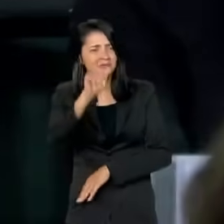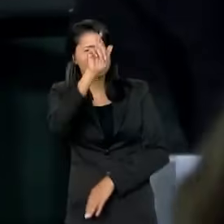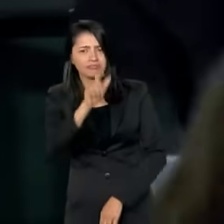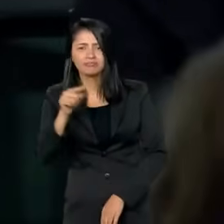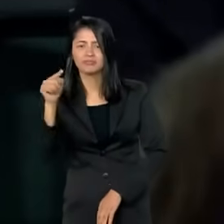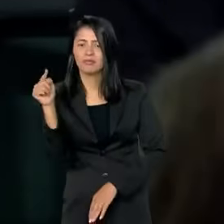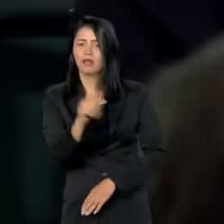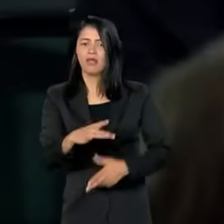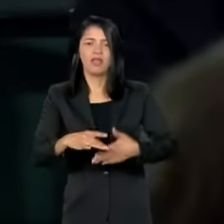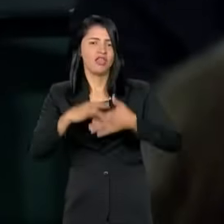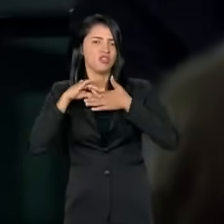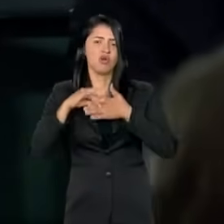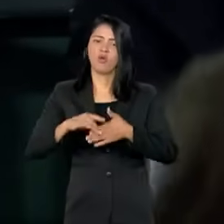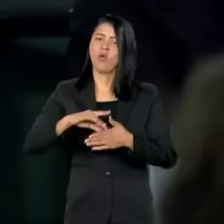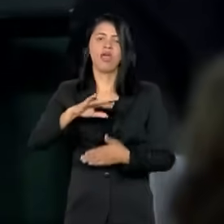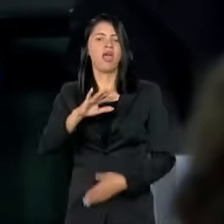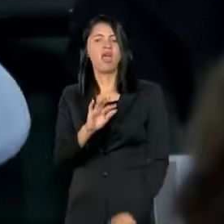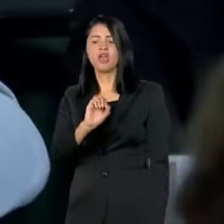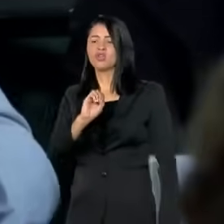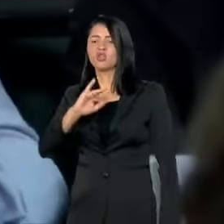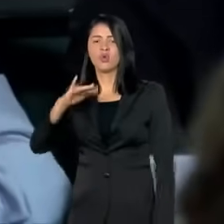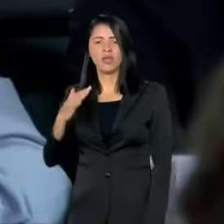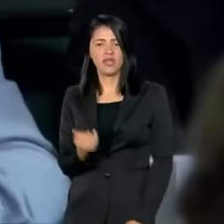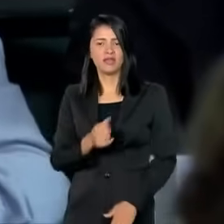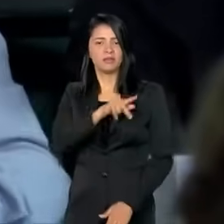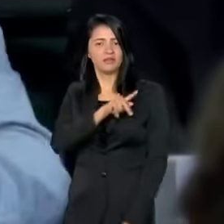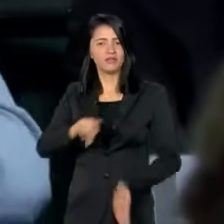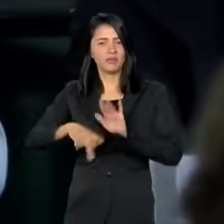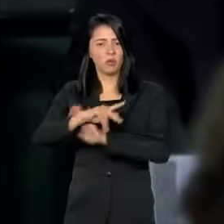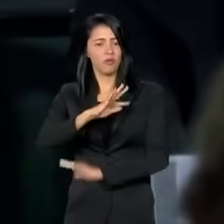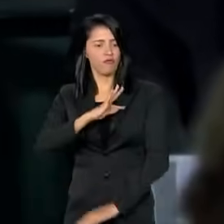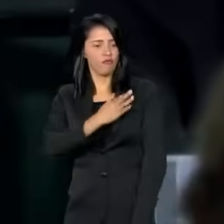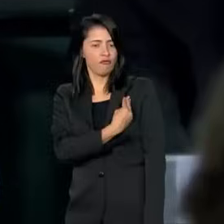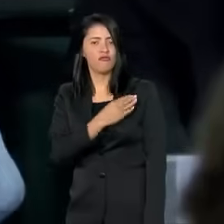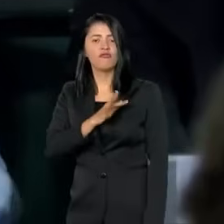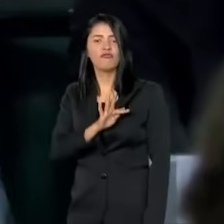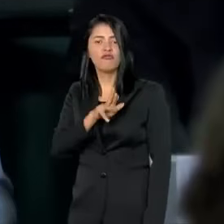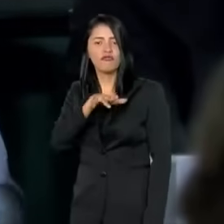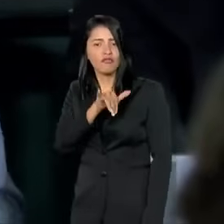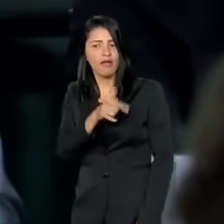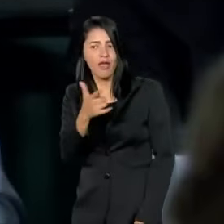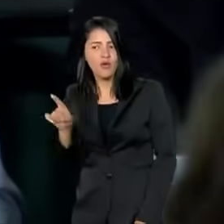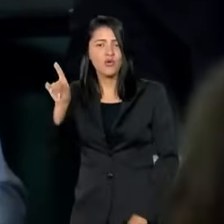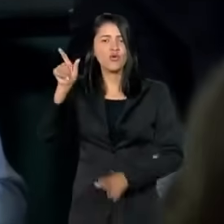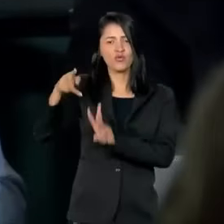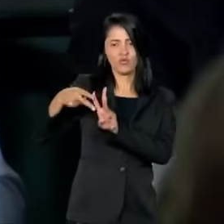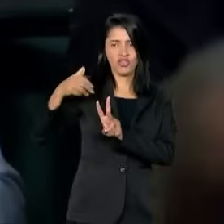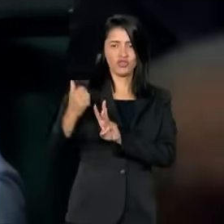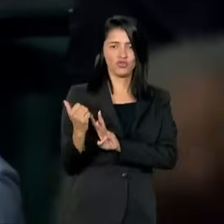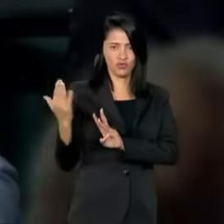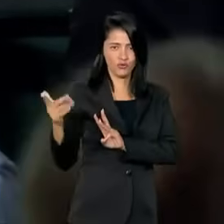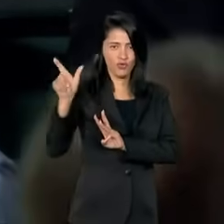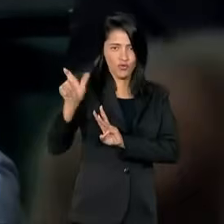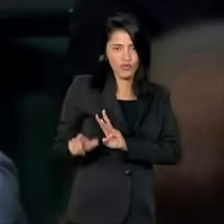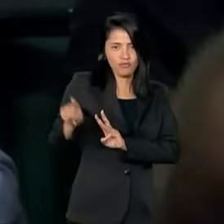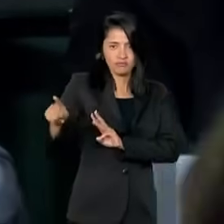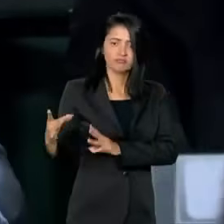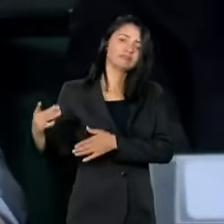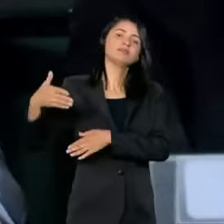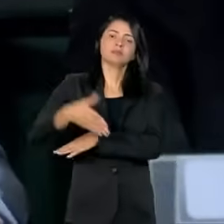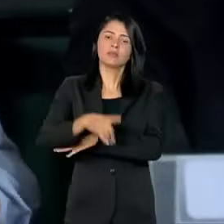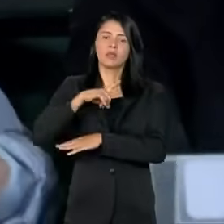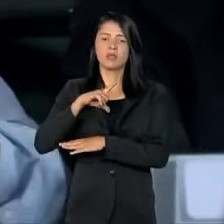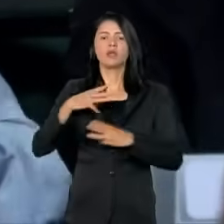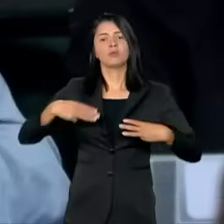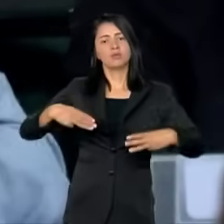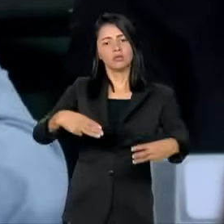é liderado pela Joena, que é a presidente da FUNAI, que está aqui. Ele é o índio à parte. E ele está aqui com o Ministério do